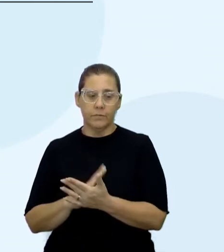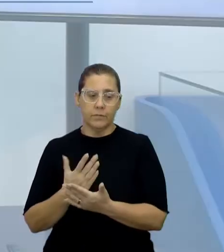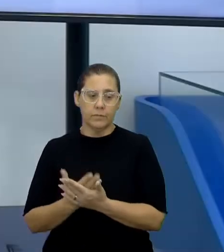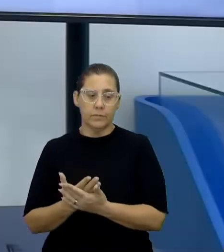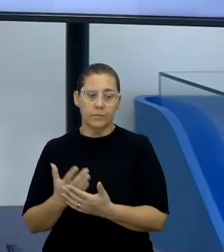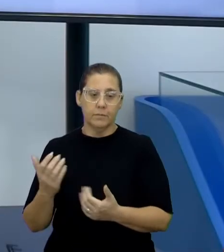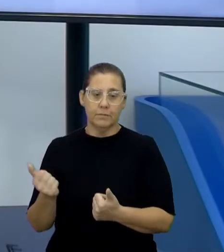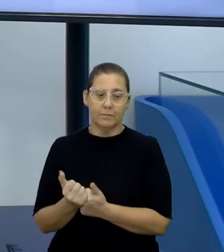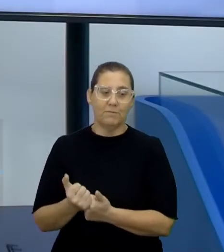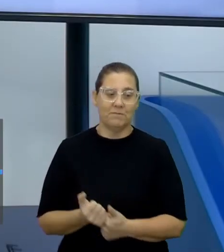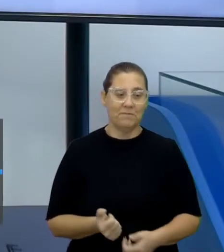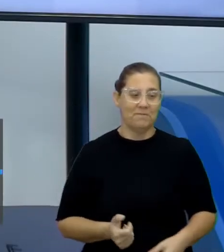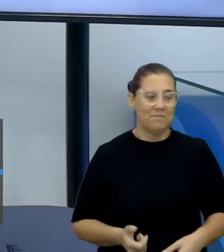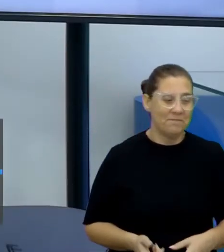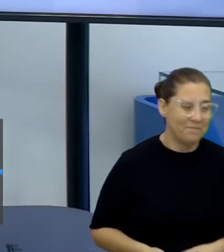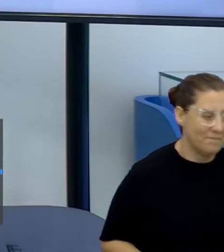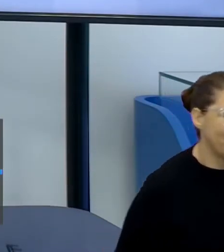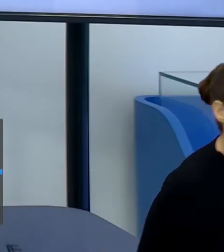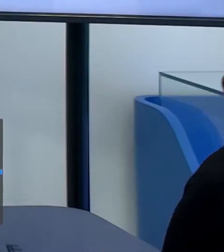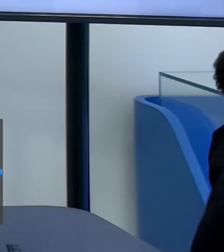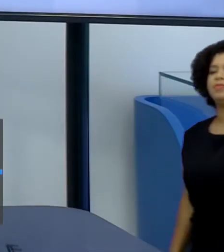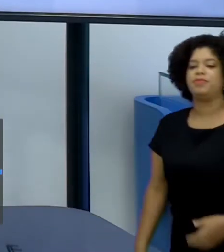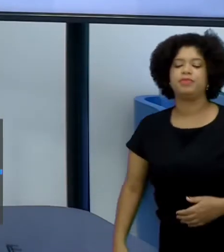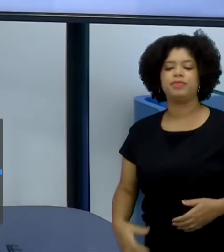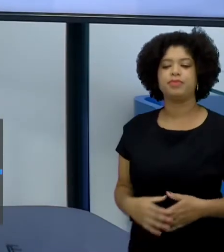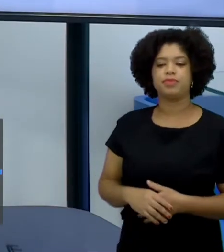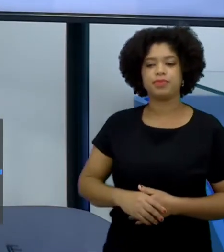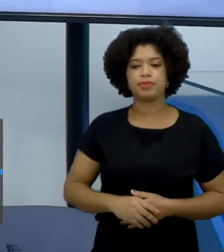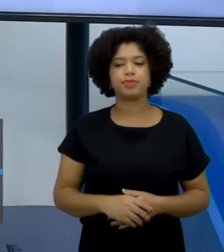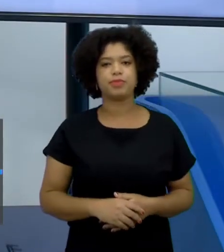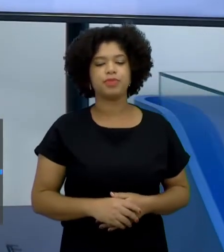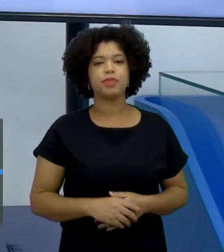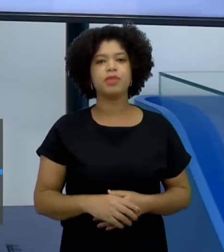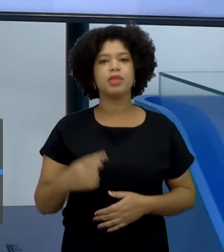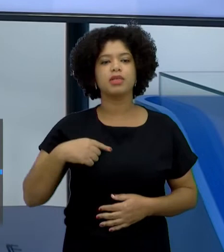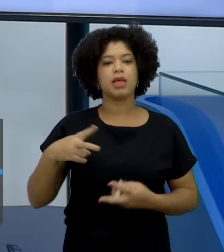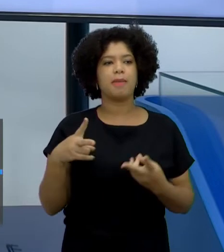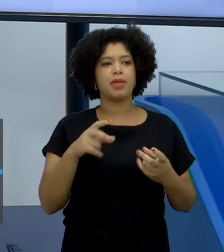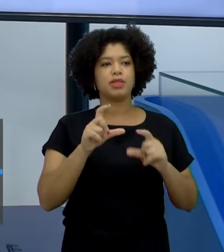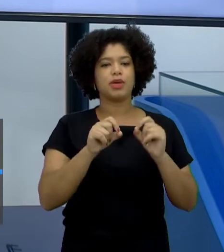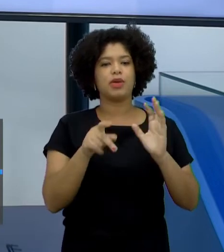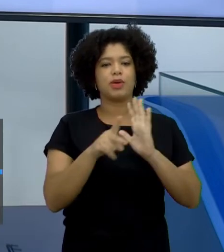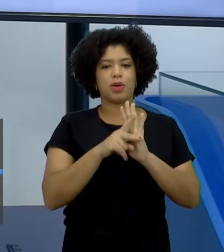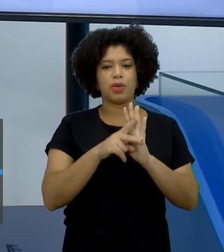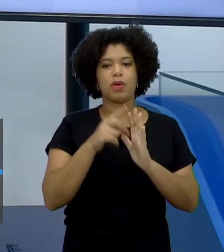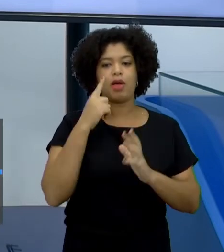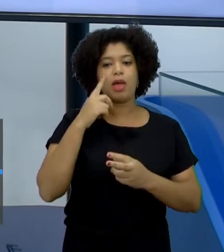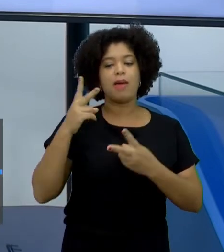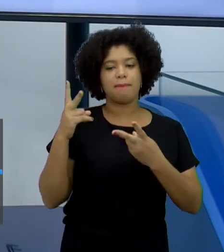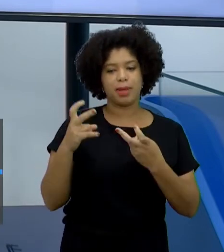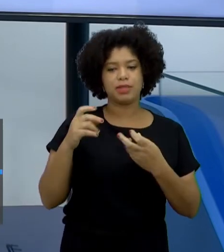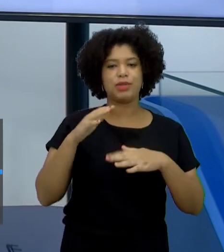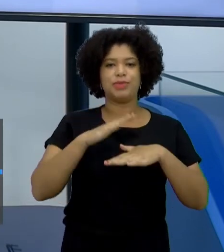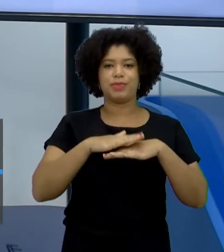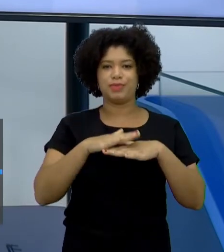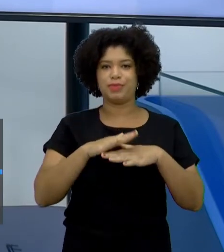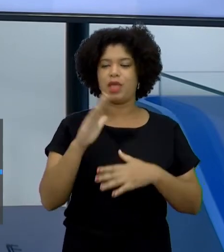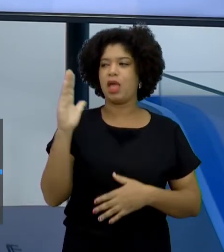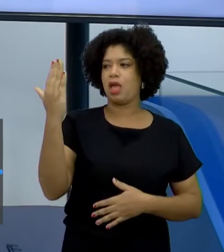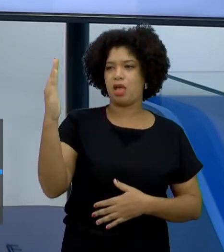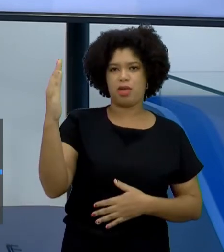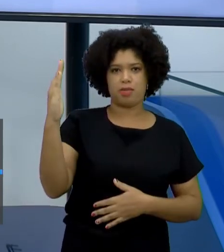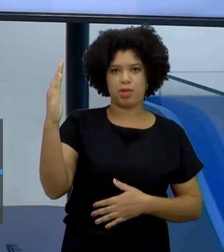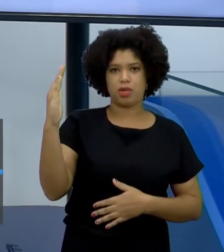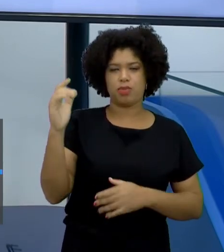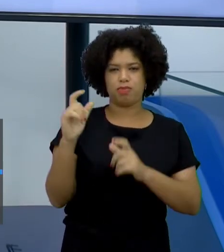objeto. Você está vendo, ou está de frente, ou está diante de um espelho